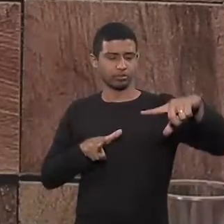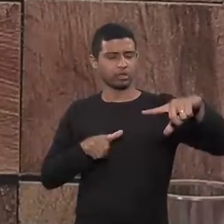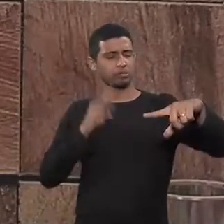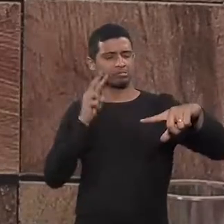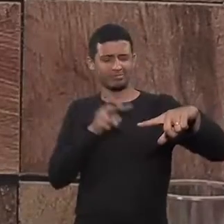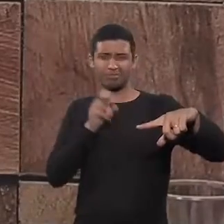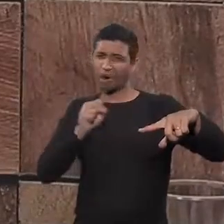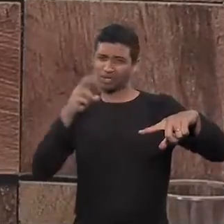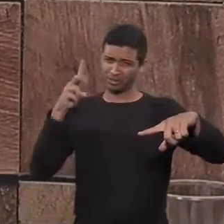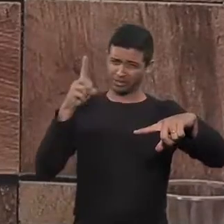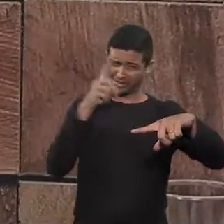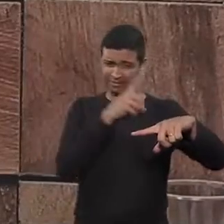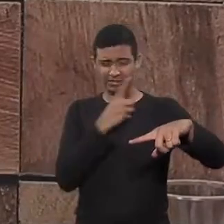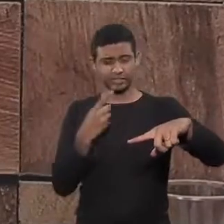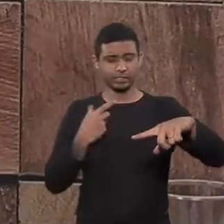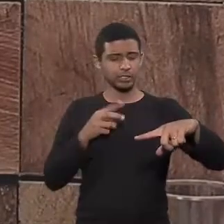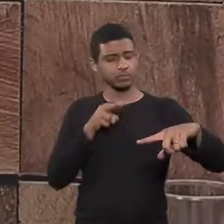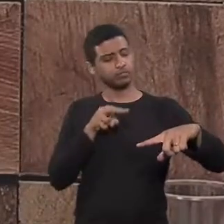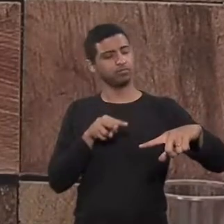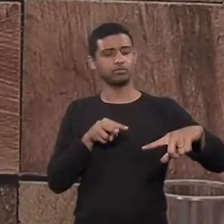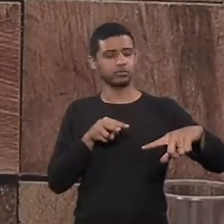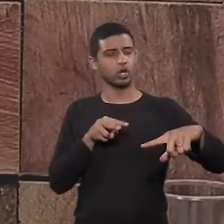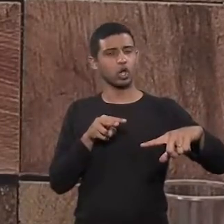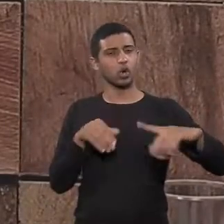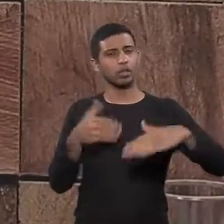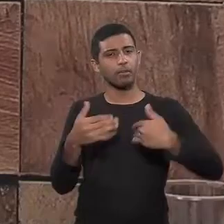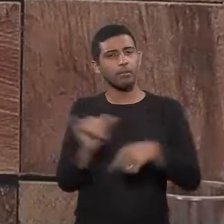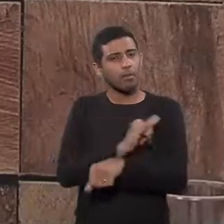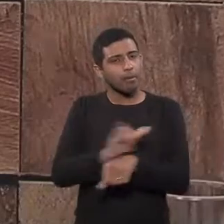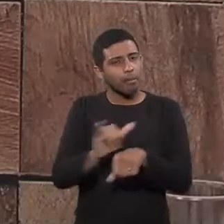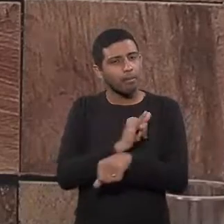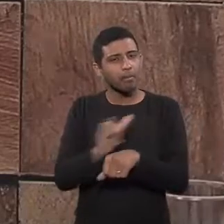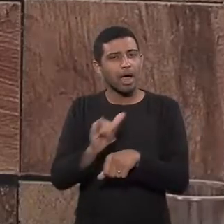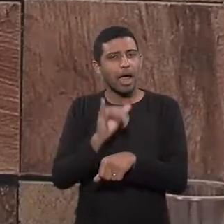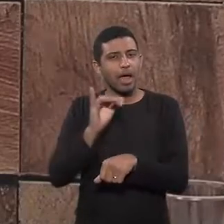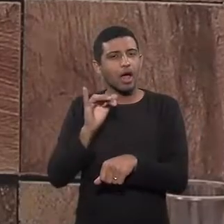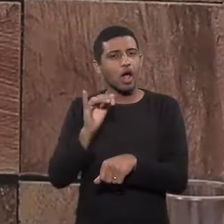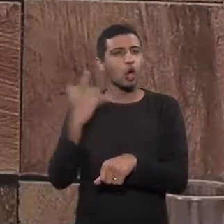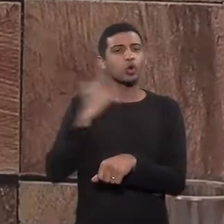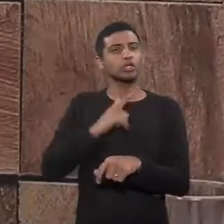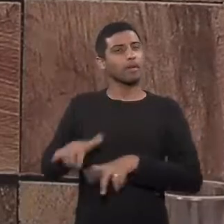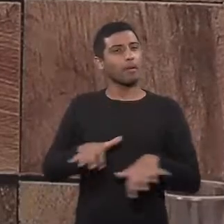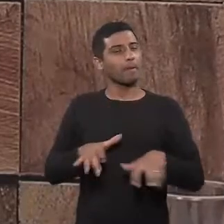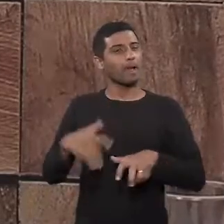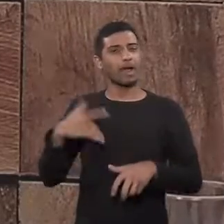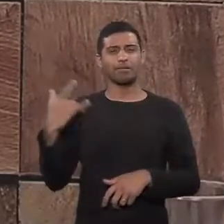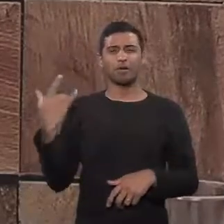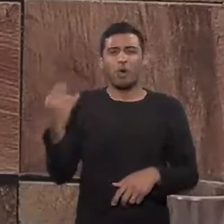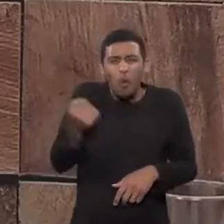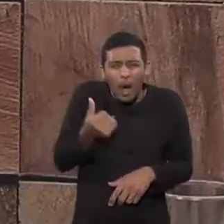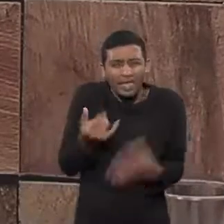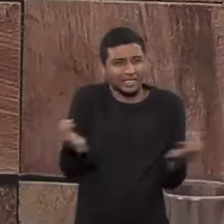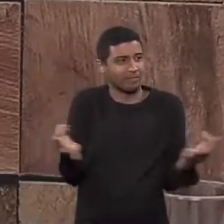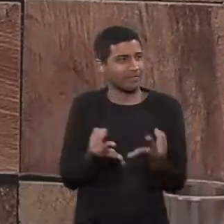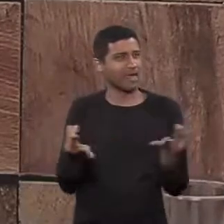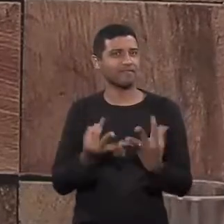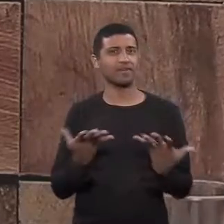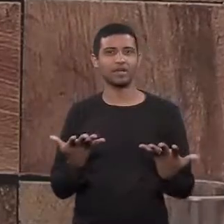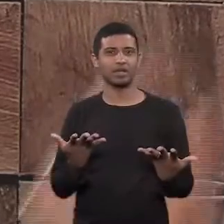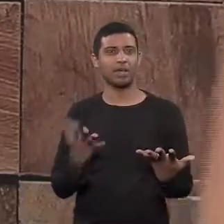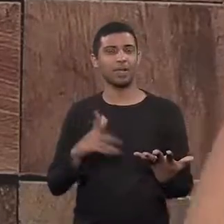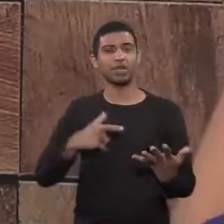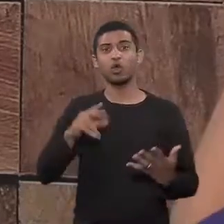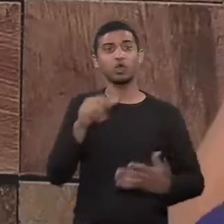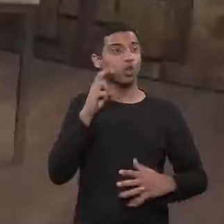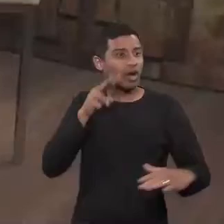mim que eu nunca vi, por mais difícil que ela seja, eu fui criando recursos para executar